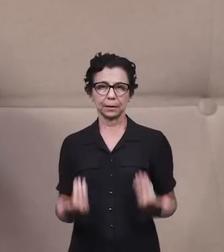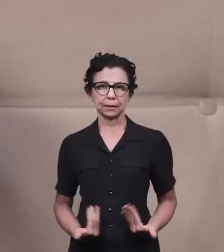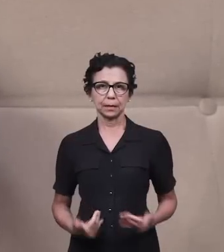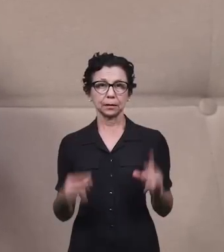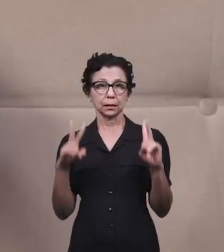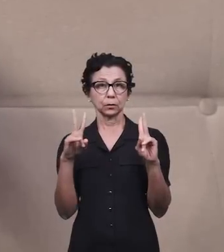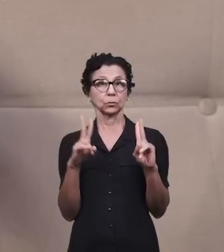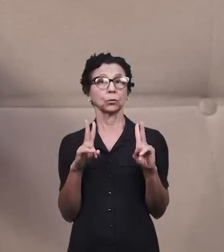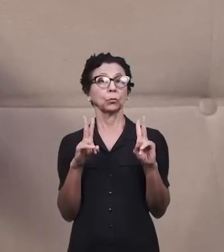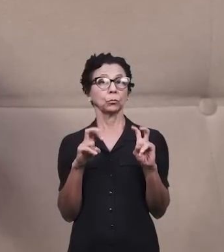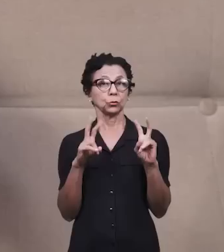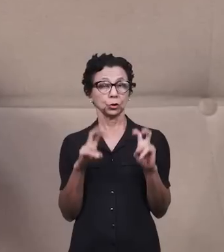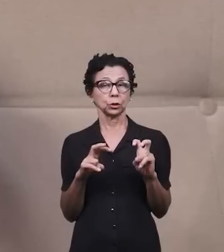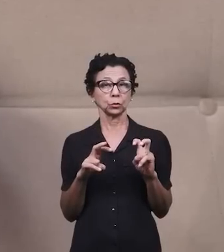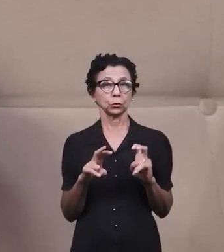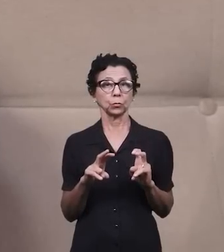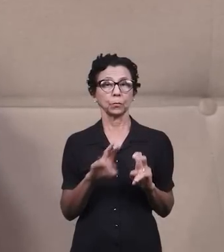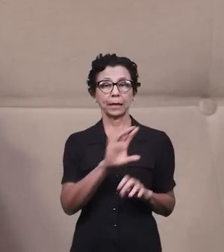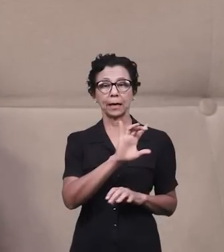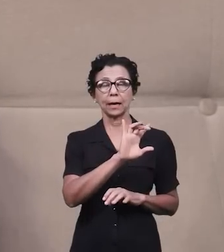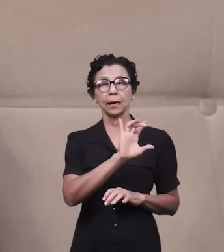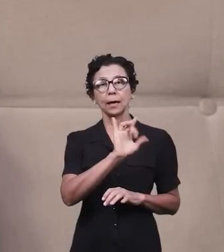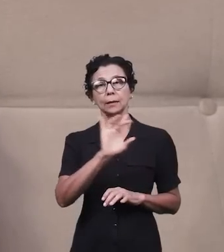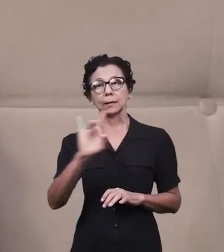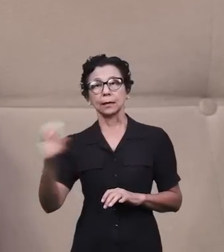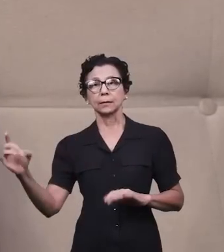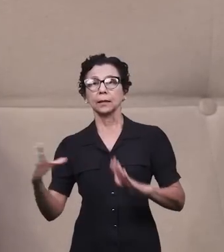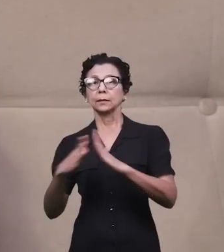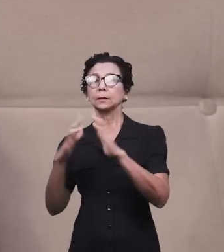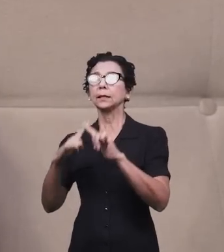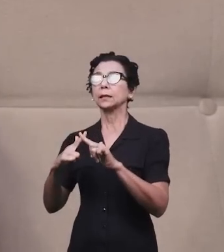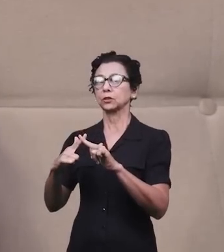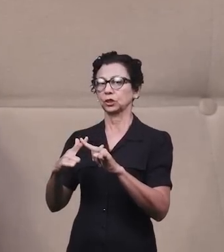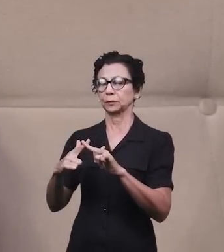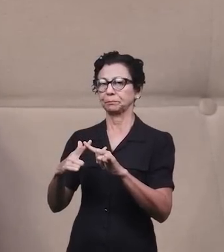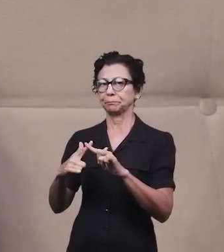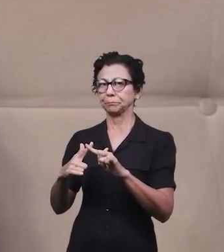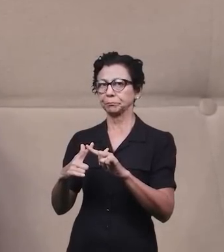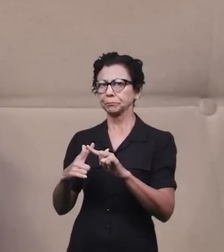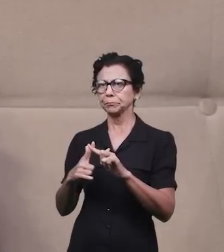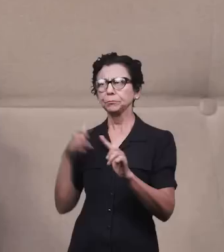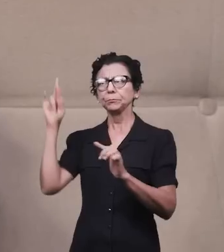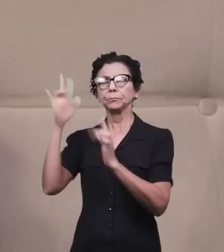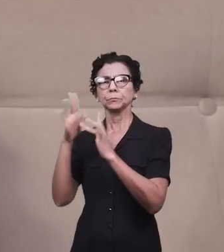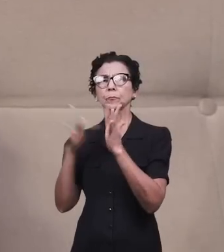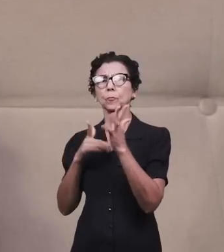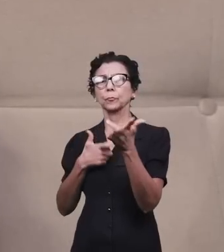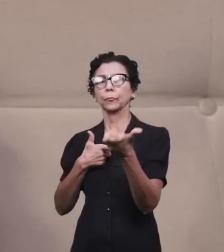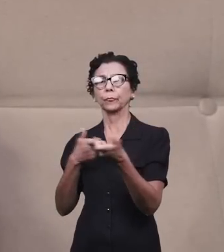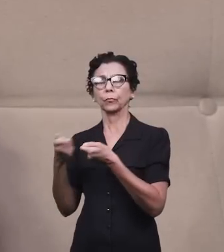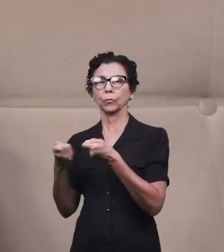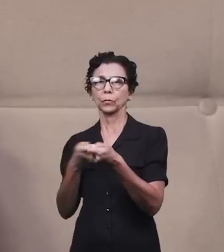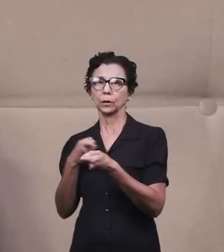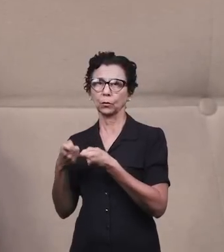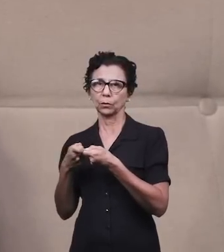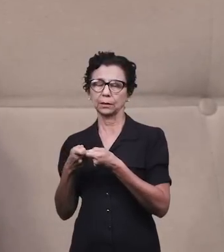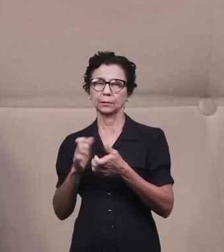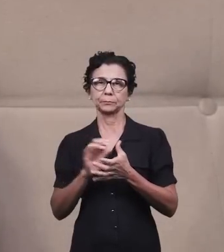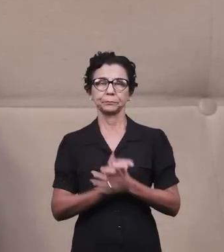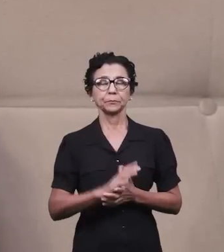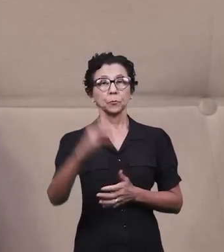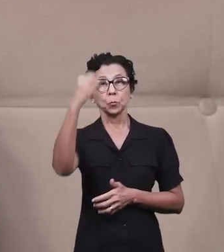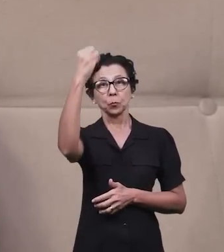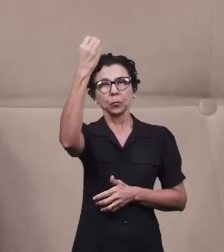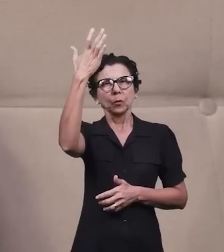estava e continua nas mãos do Senhor Jesus, porque é a revelação